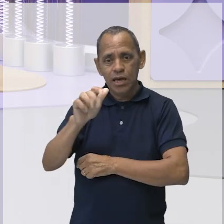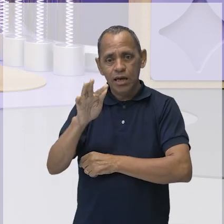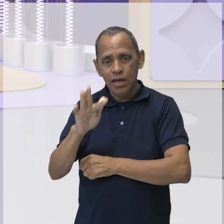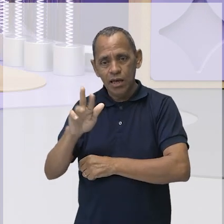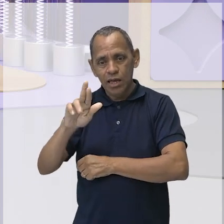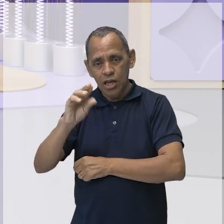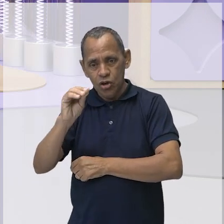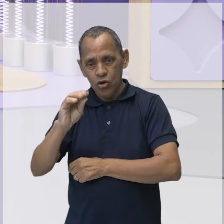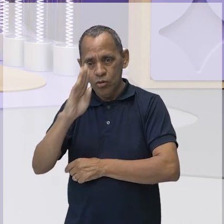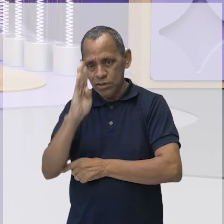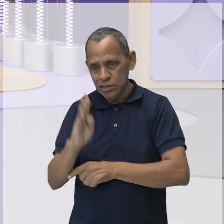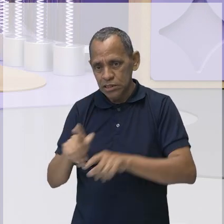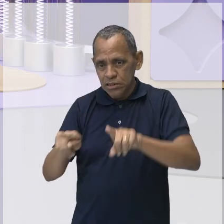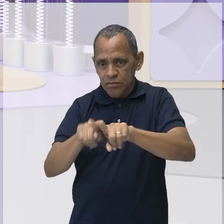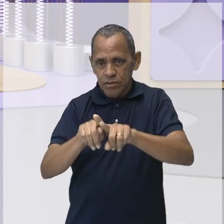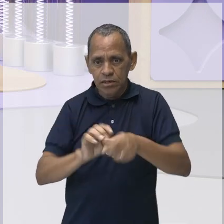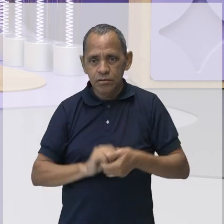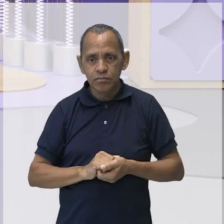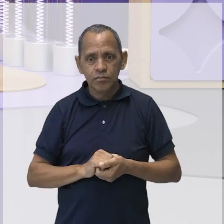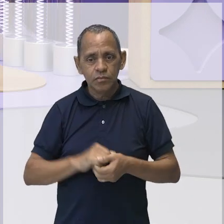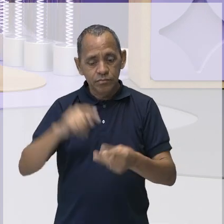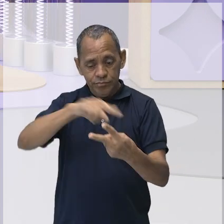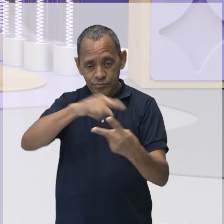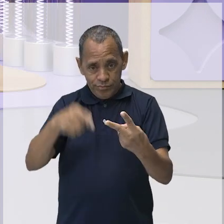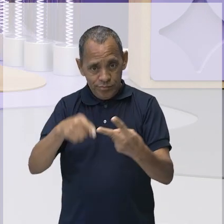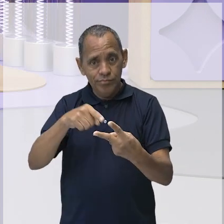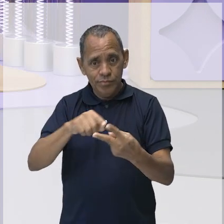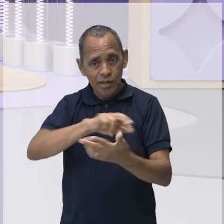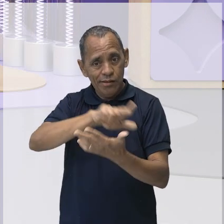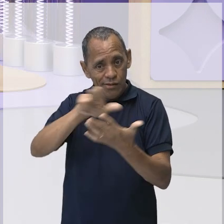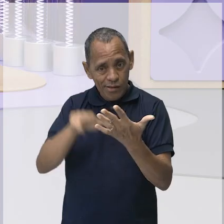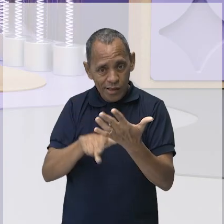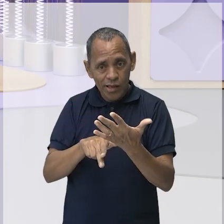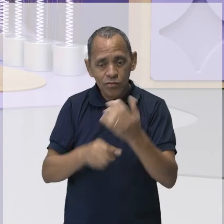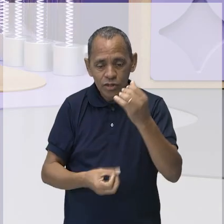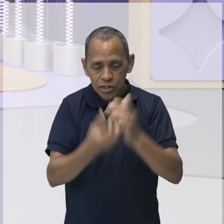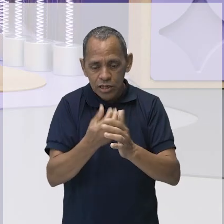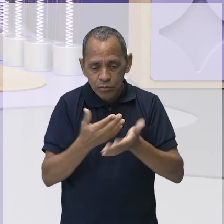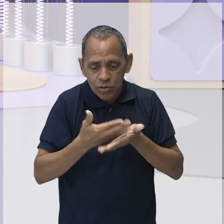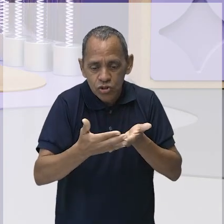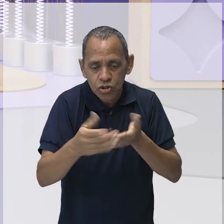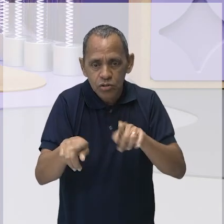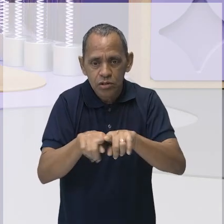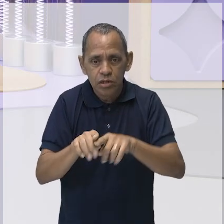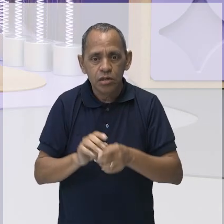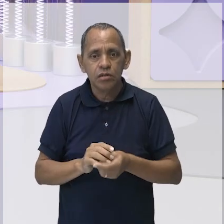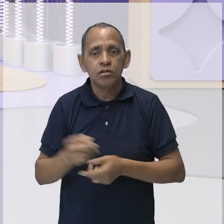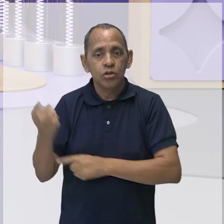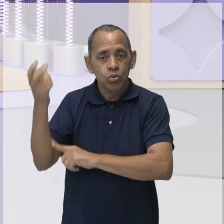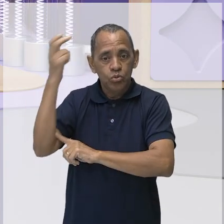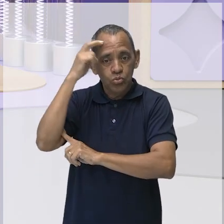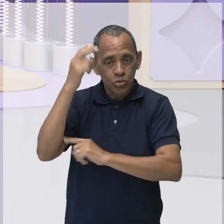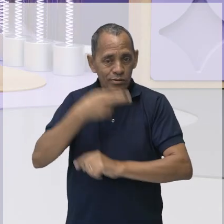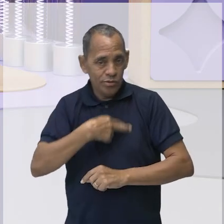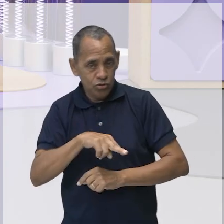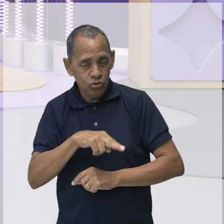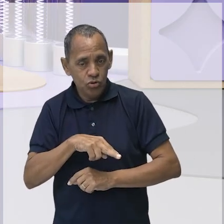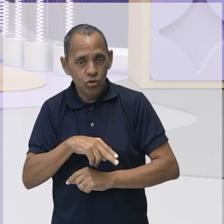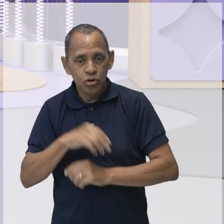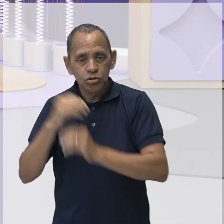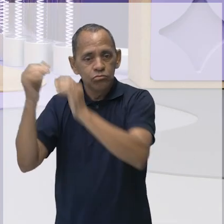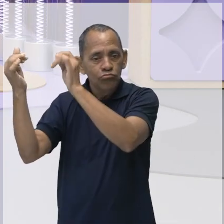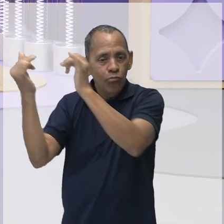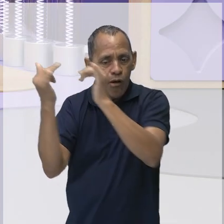dois nomes. Essas religiões, elas foram formadas a partir dos elementos culturais e religiosos trazidos da